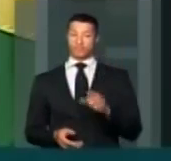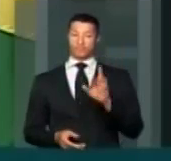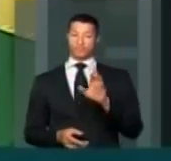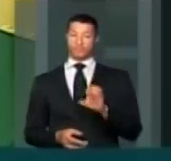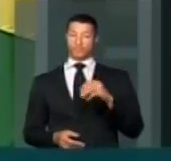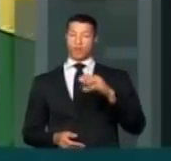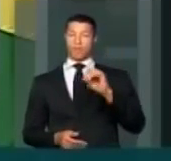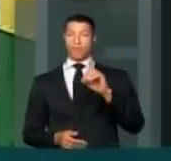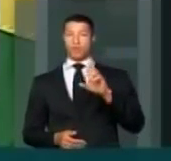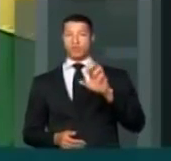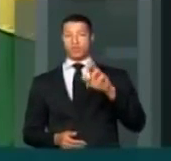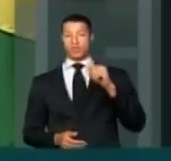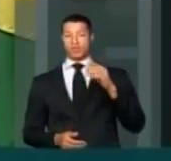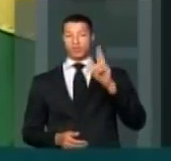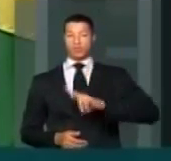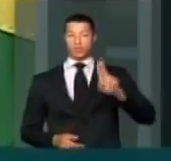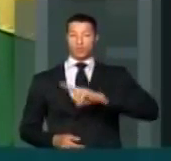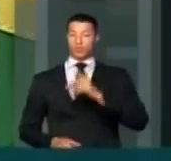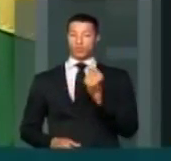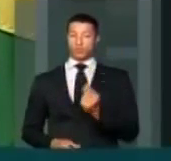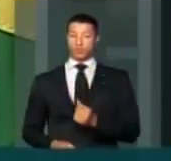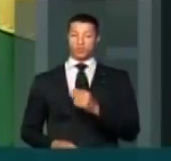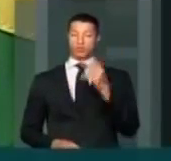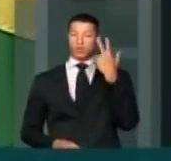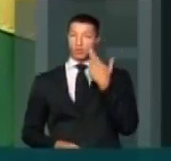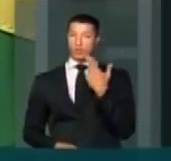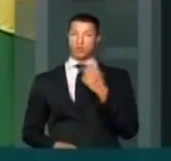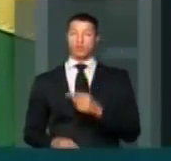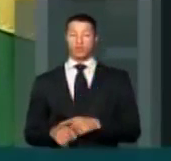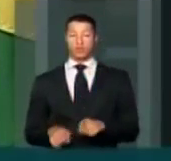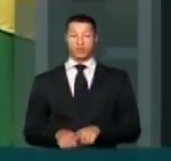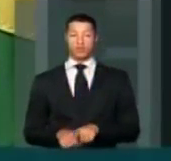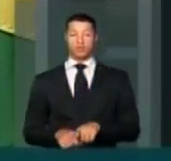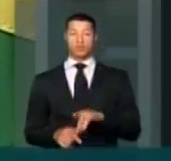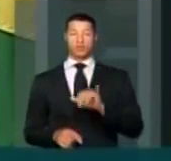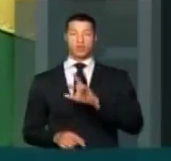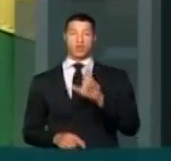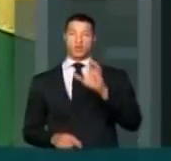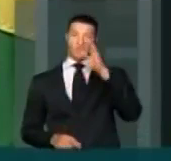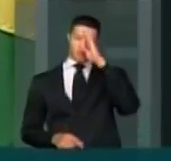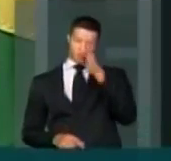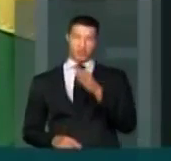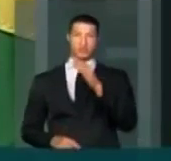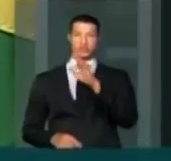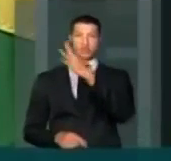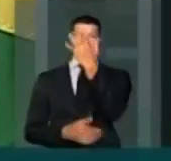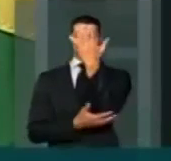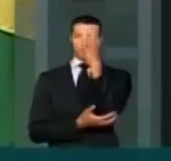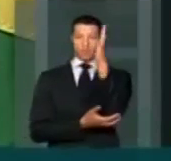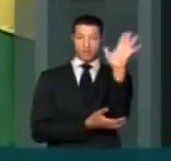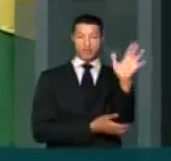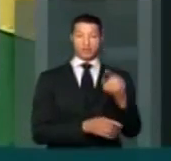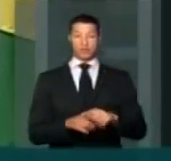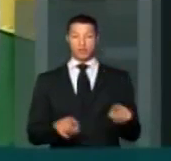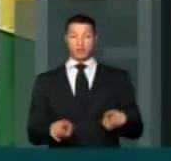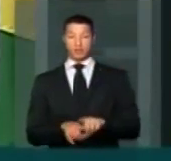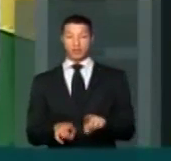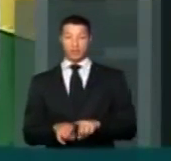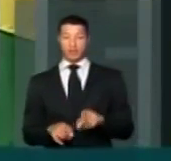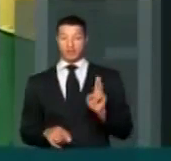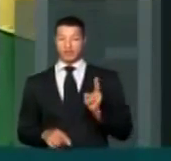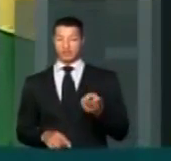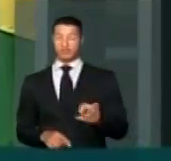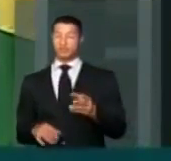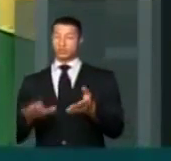redobrada moderação na utilização dos recursos naturais e reverente respeito ao meio ambiente, mas também a